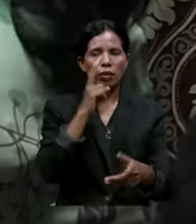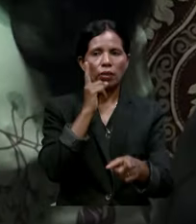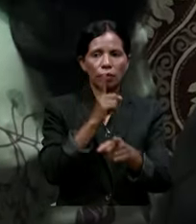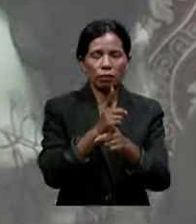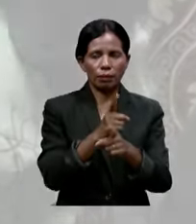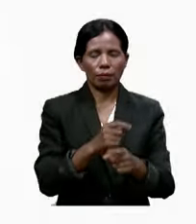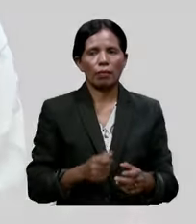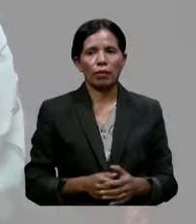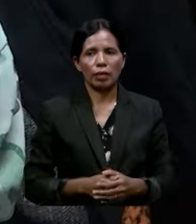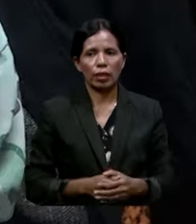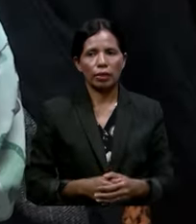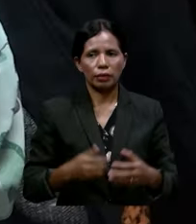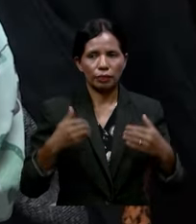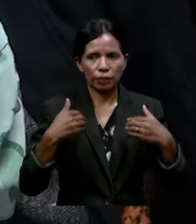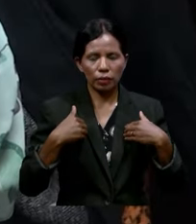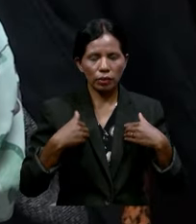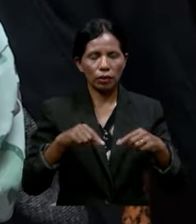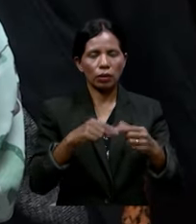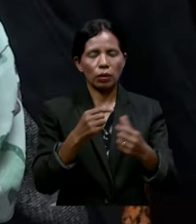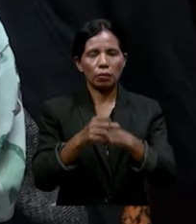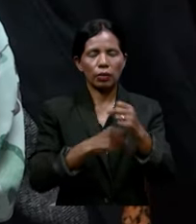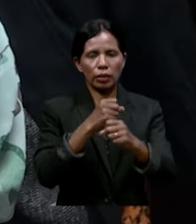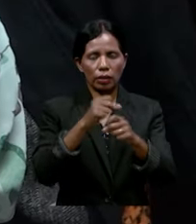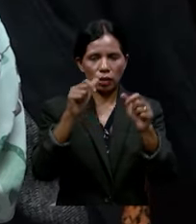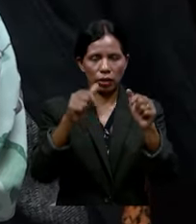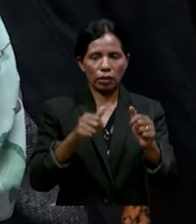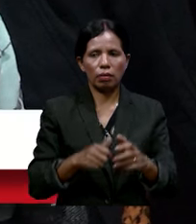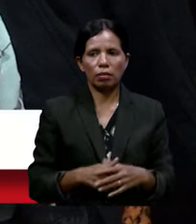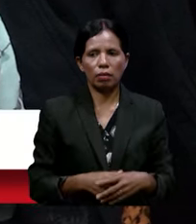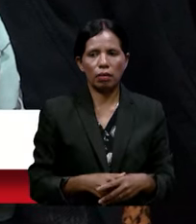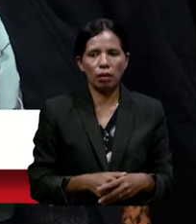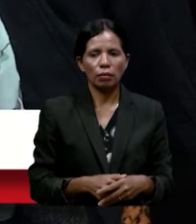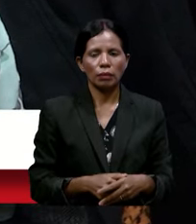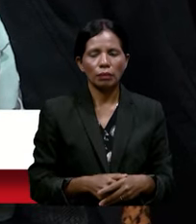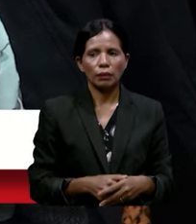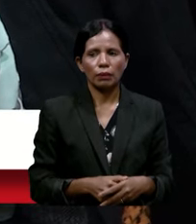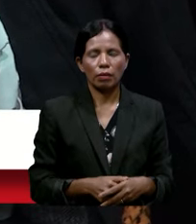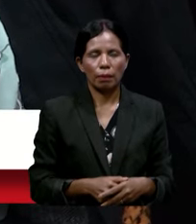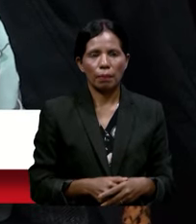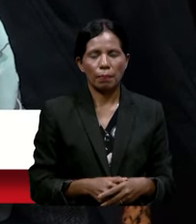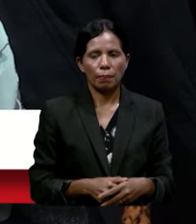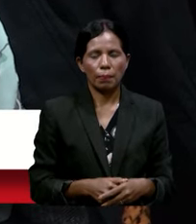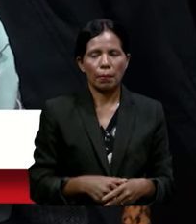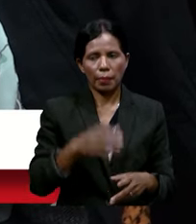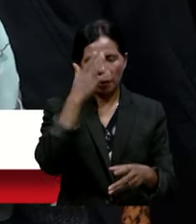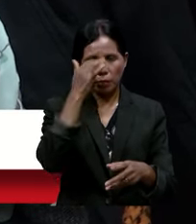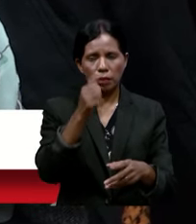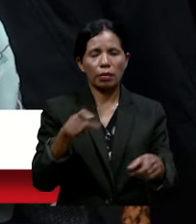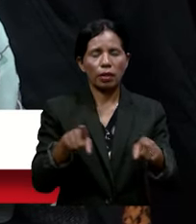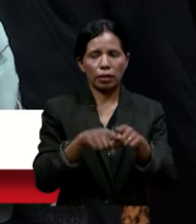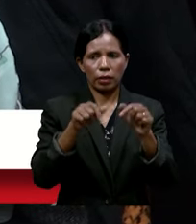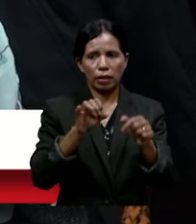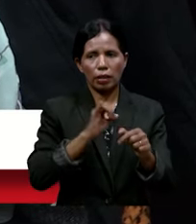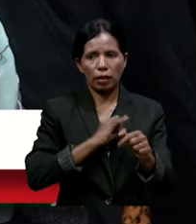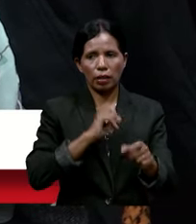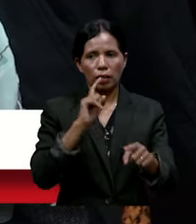kene linian pakote iba tina ida nema kida nede. Misane, ne lau linia tamba sama kasane ne hau